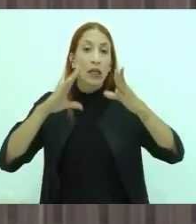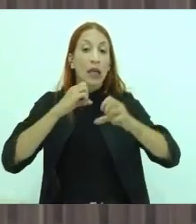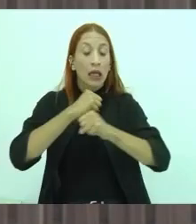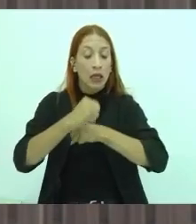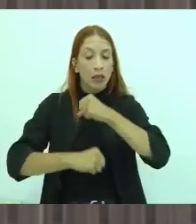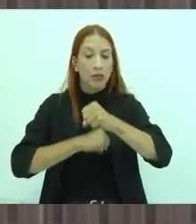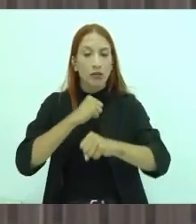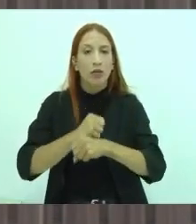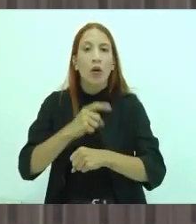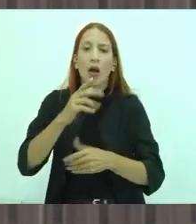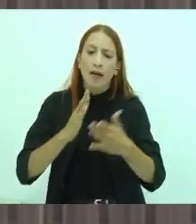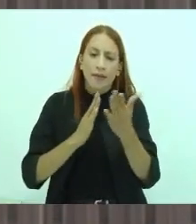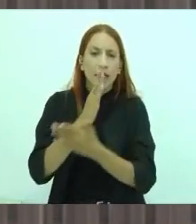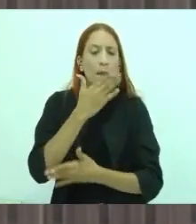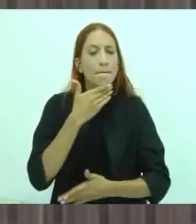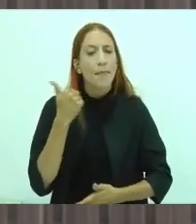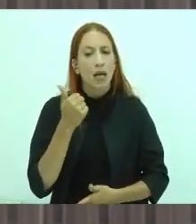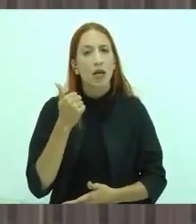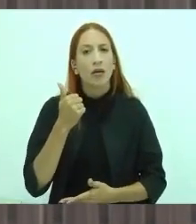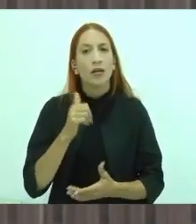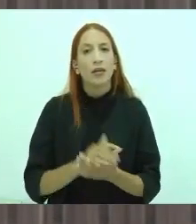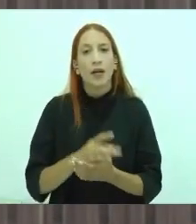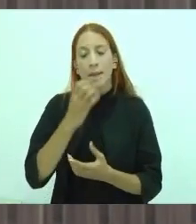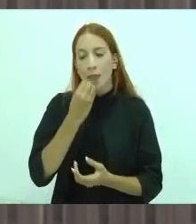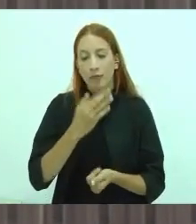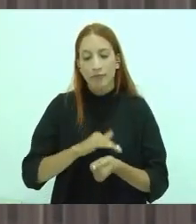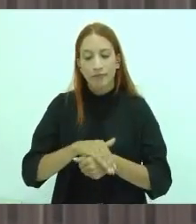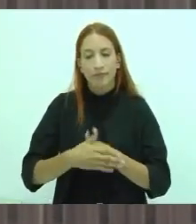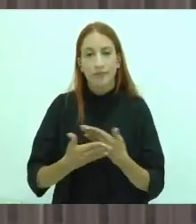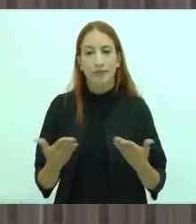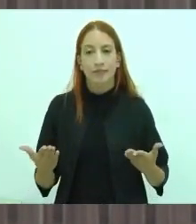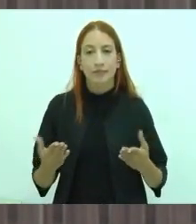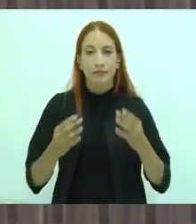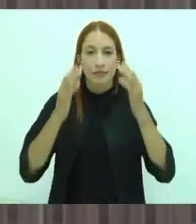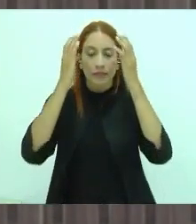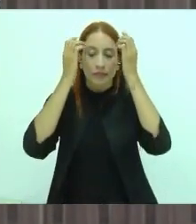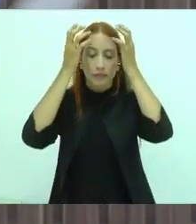vem que vença o melhor e muito obrigado e boa noite a